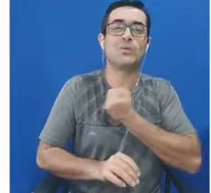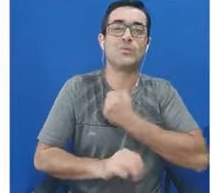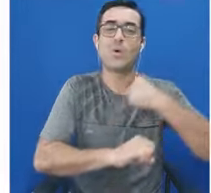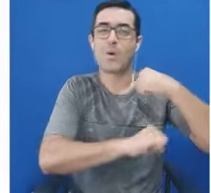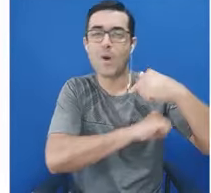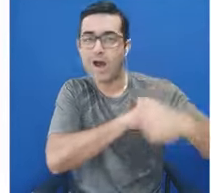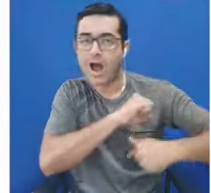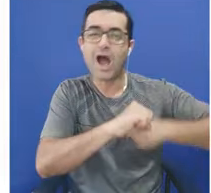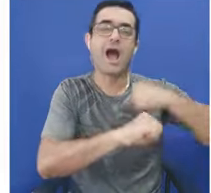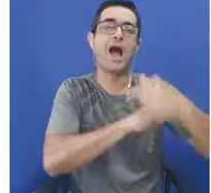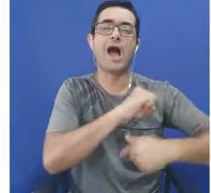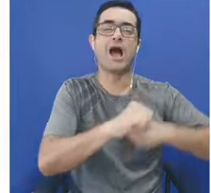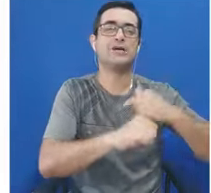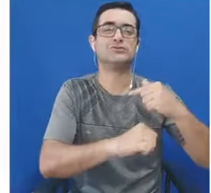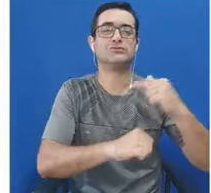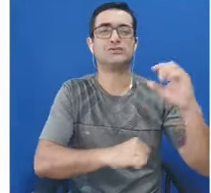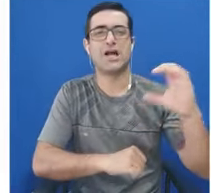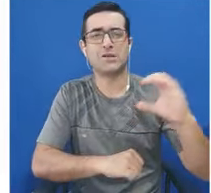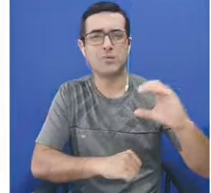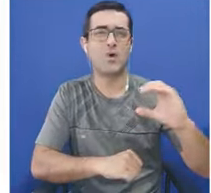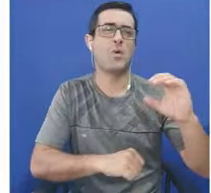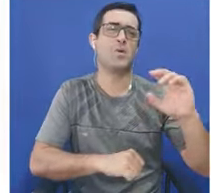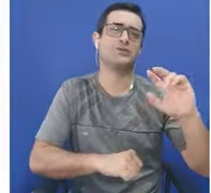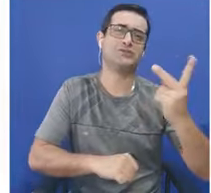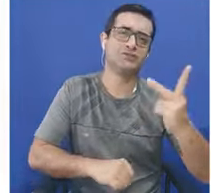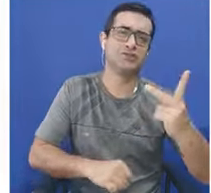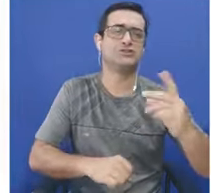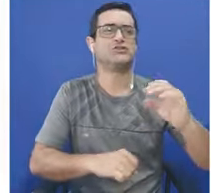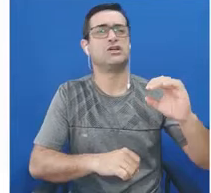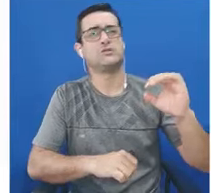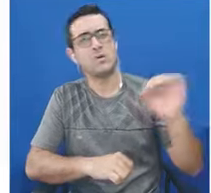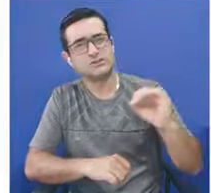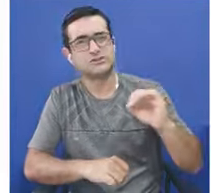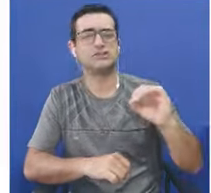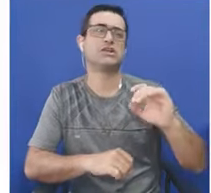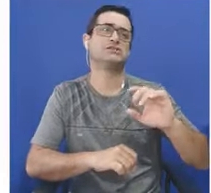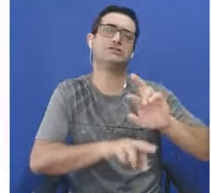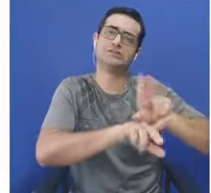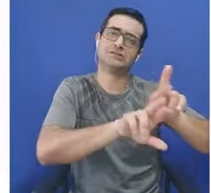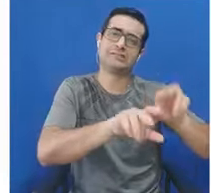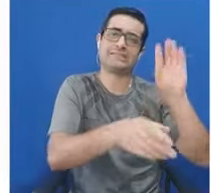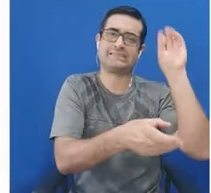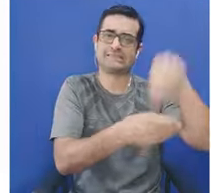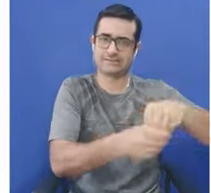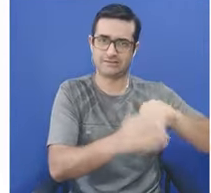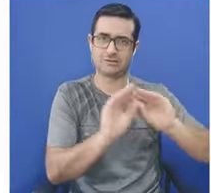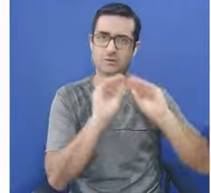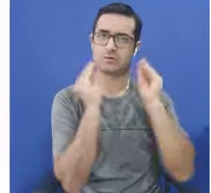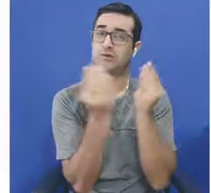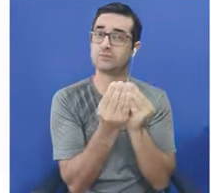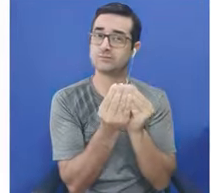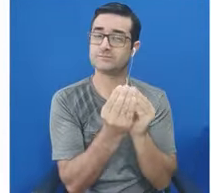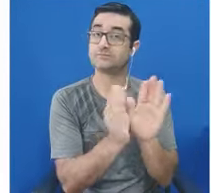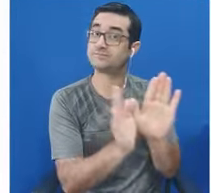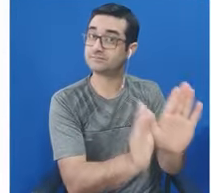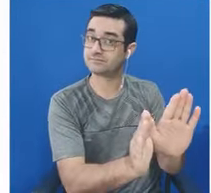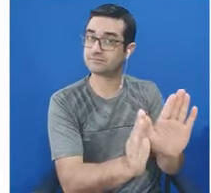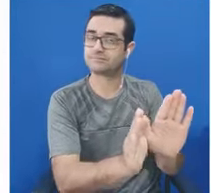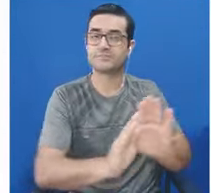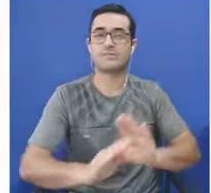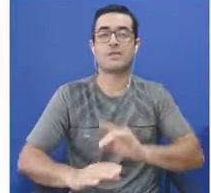o número de átomos, por exemplo, de carbono, de hidrogênio, oxigênio, presentes naquela